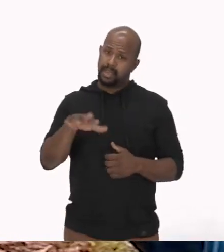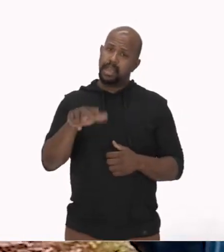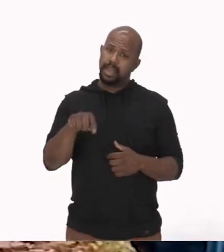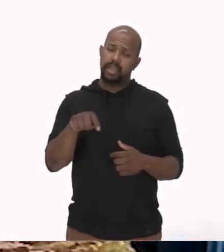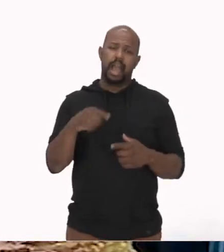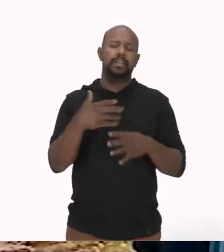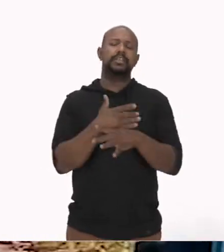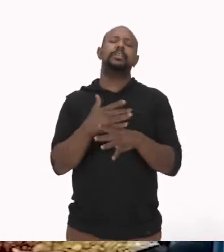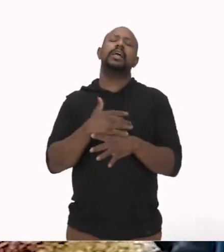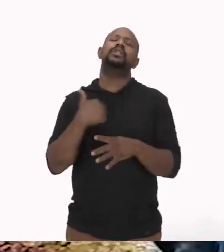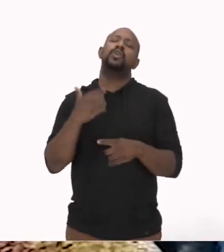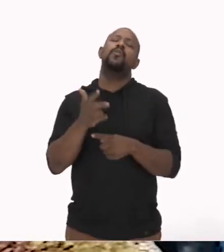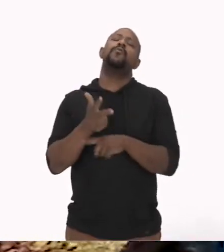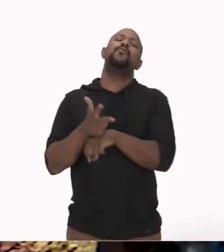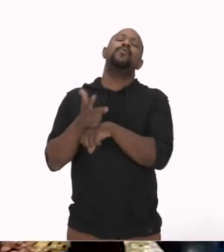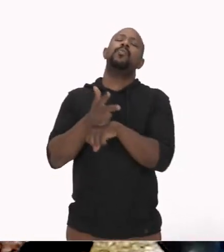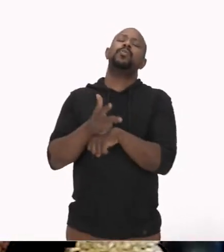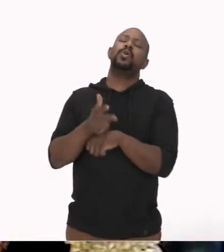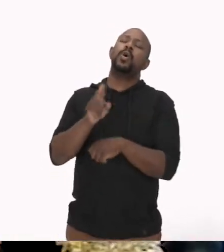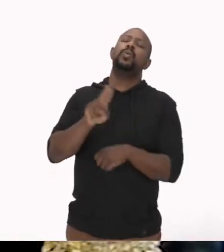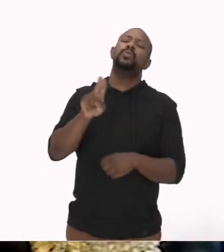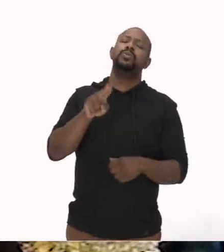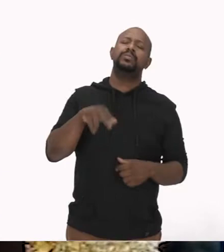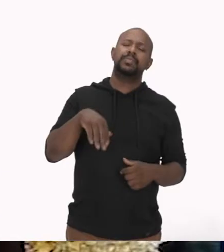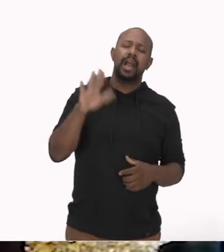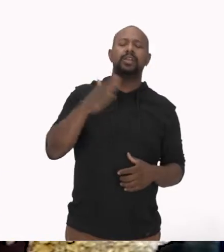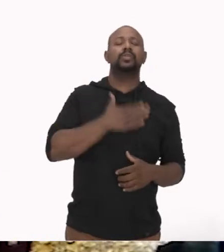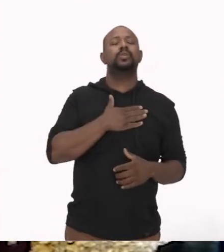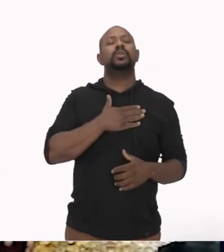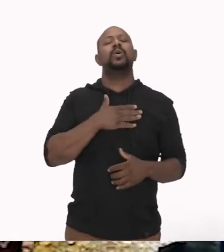É aqui que é a cidade que eu vivo. Que